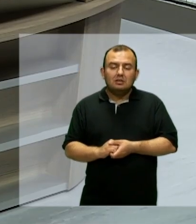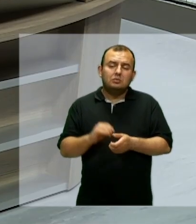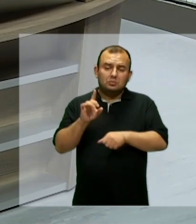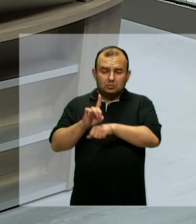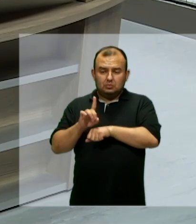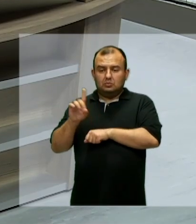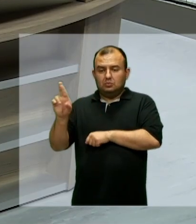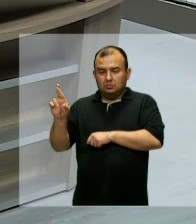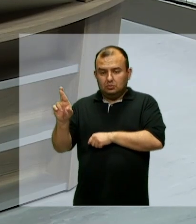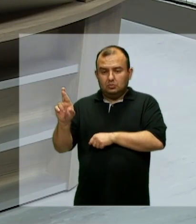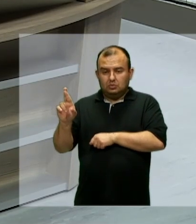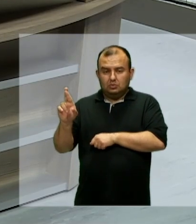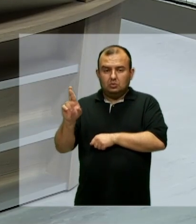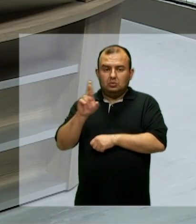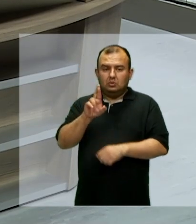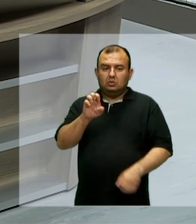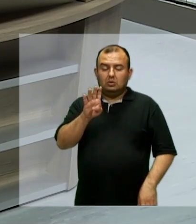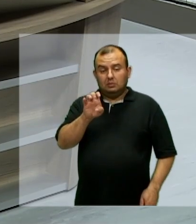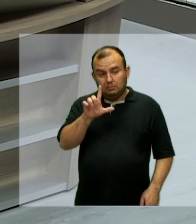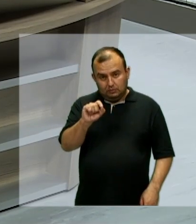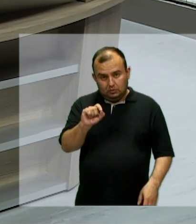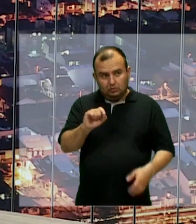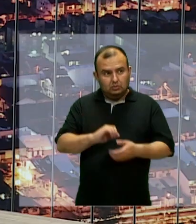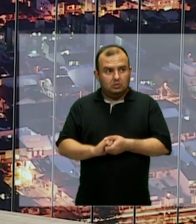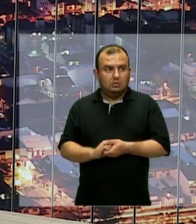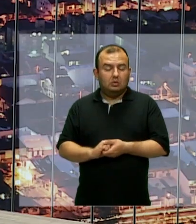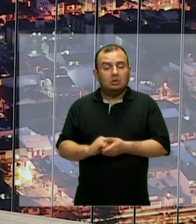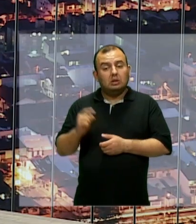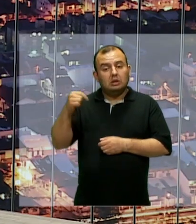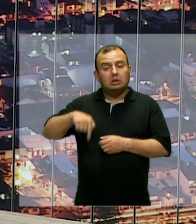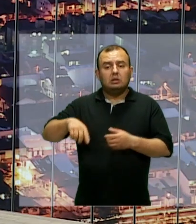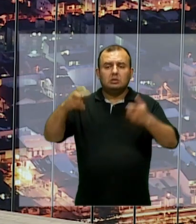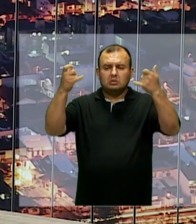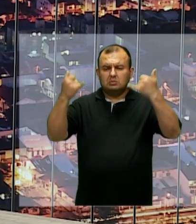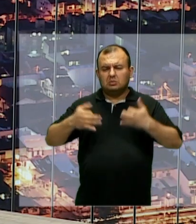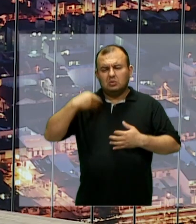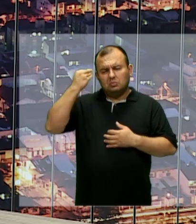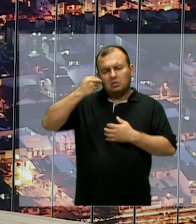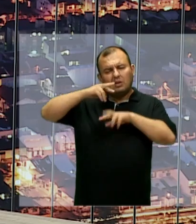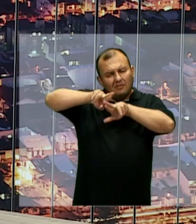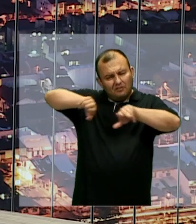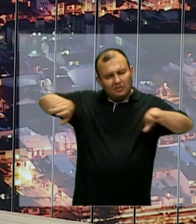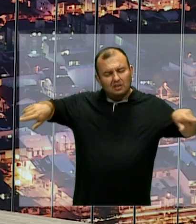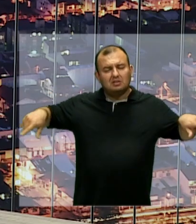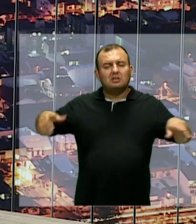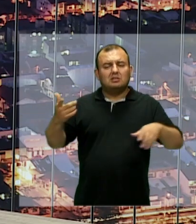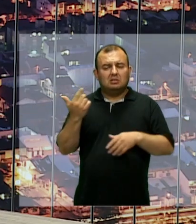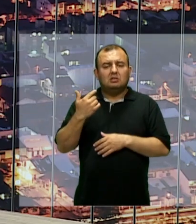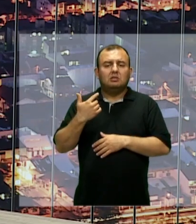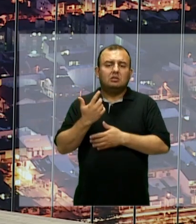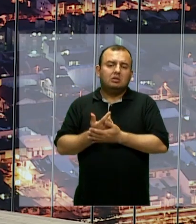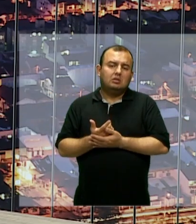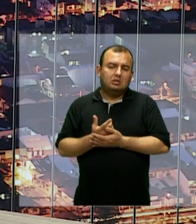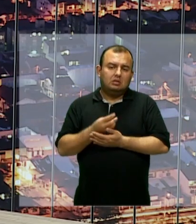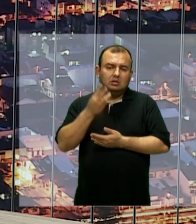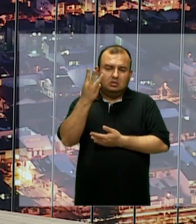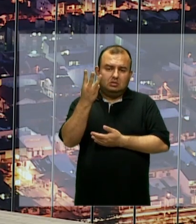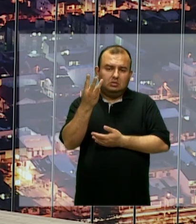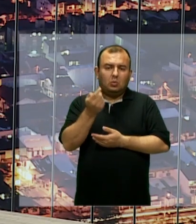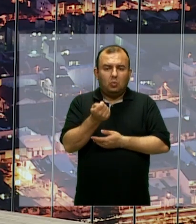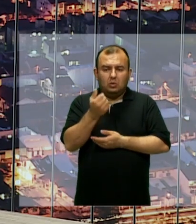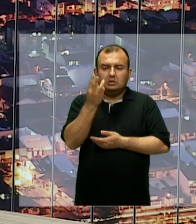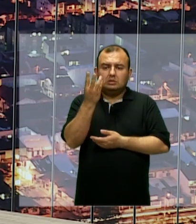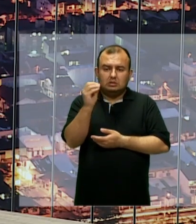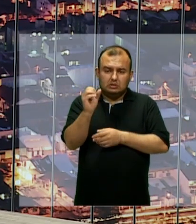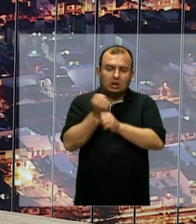Doutor Rebelo, assim, dentro da sua vasta experiência, 3 décadas praticamente